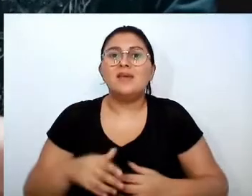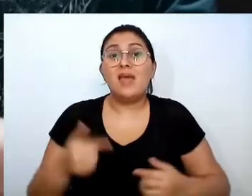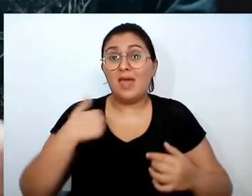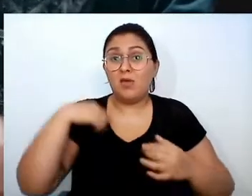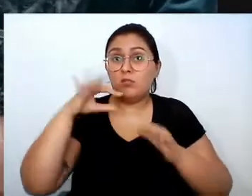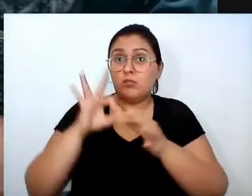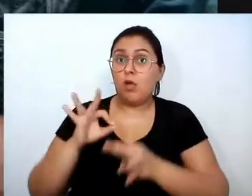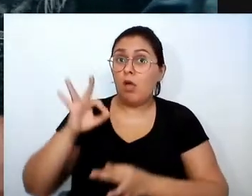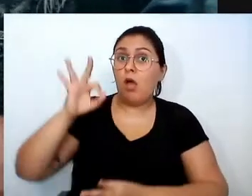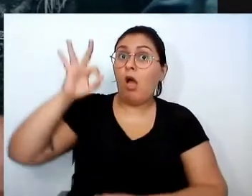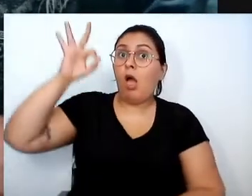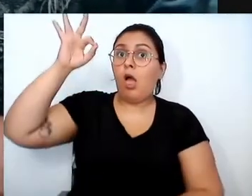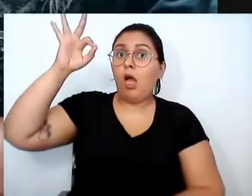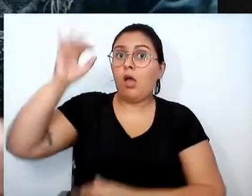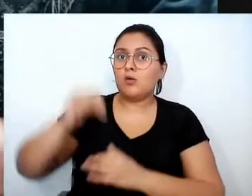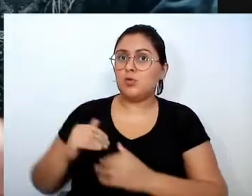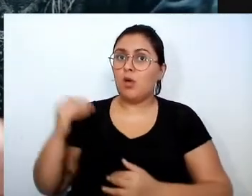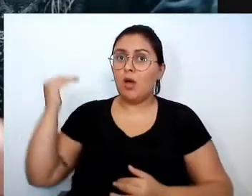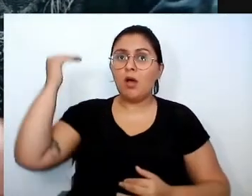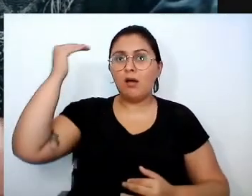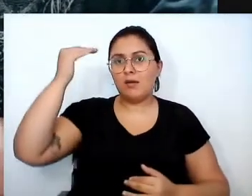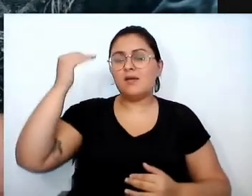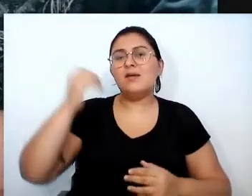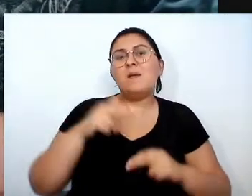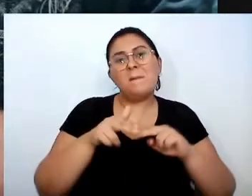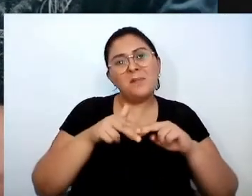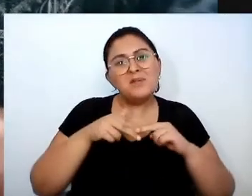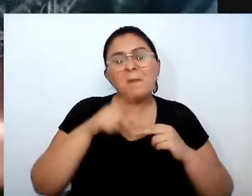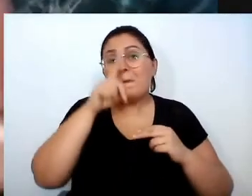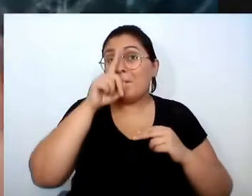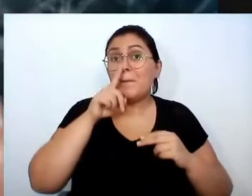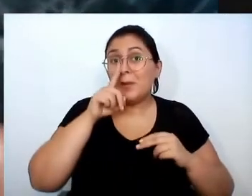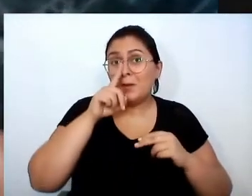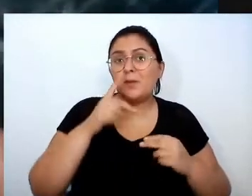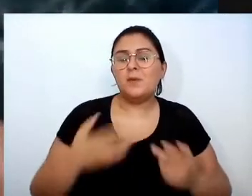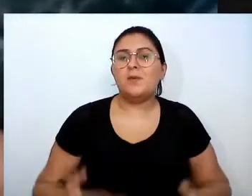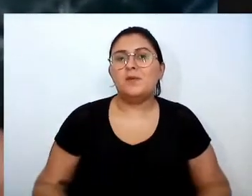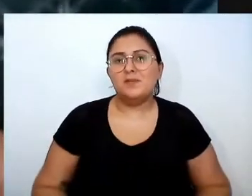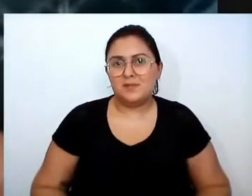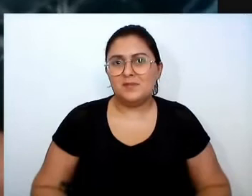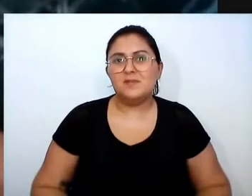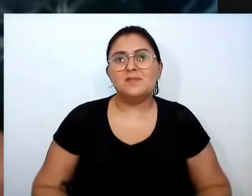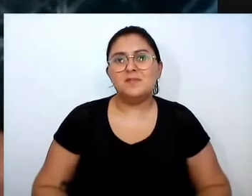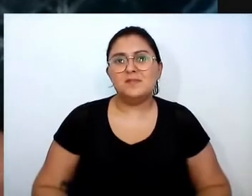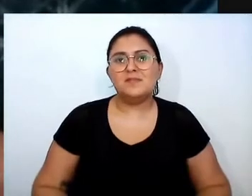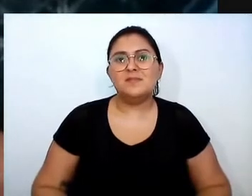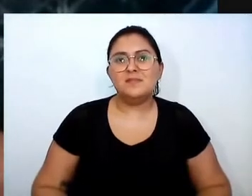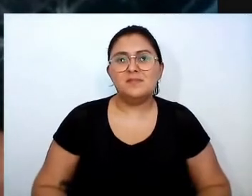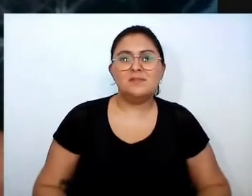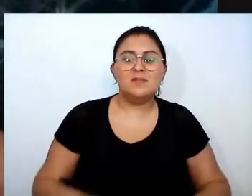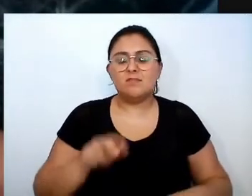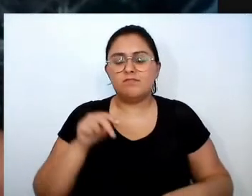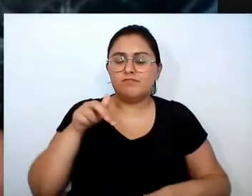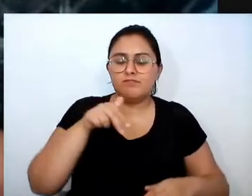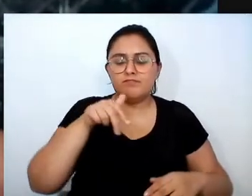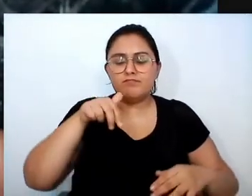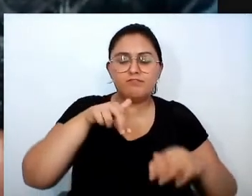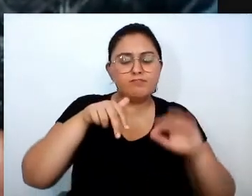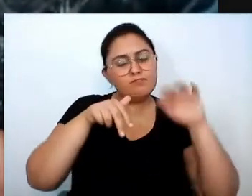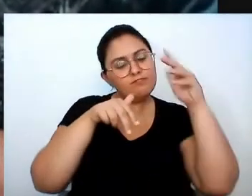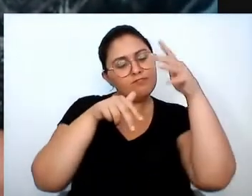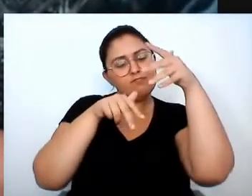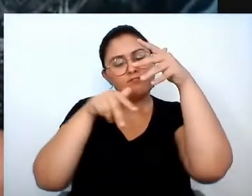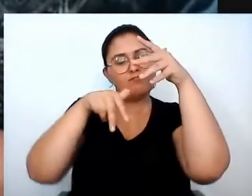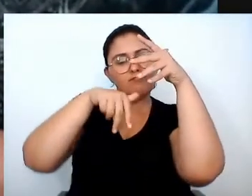eu sou alto, né, então a estrutura sim, física, qualquer coisinha tá lá em cima, sempre